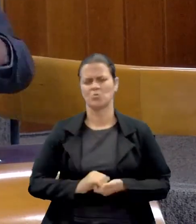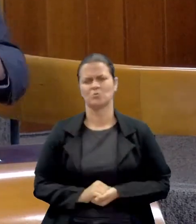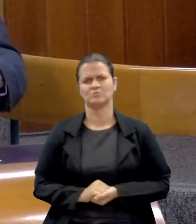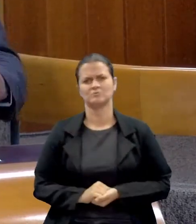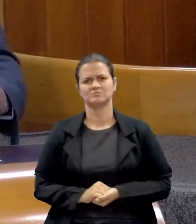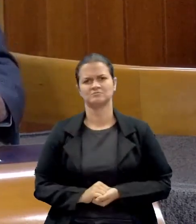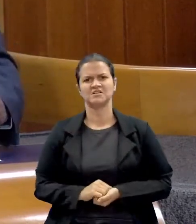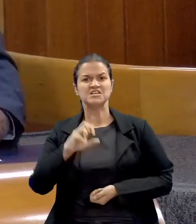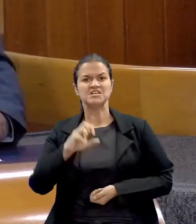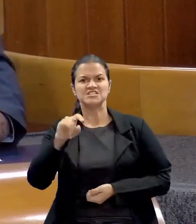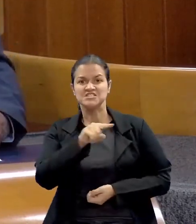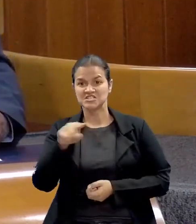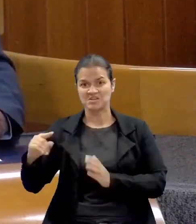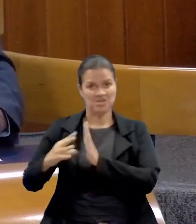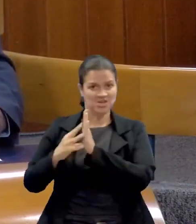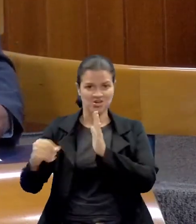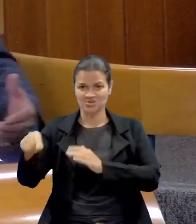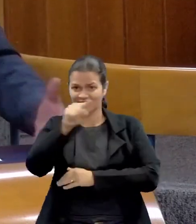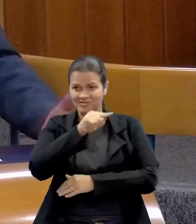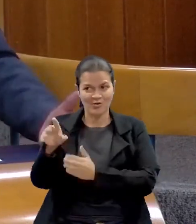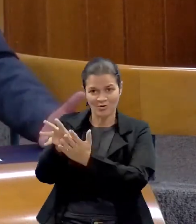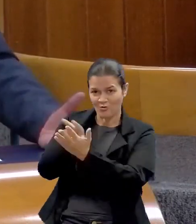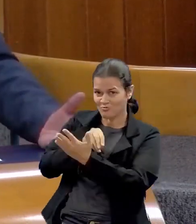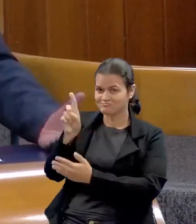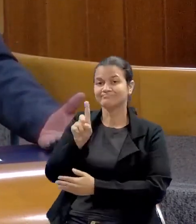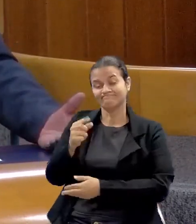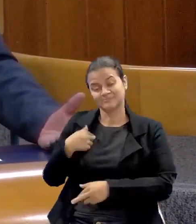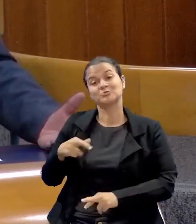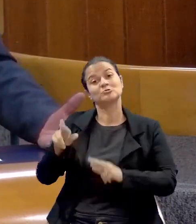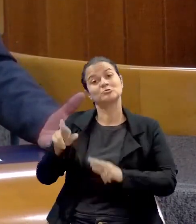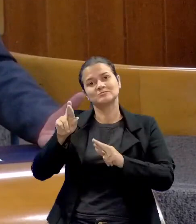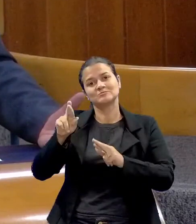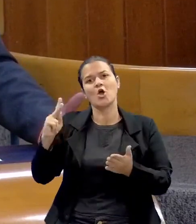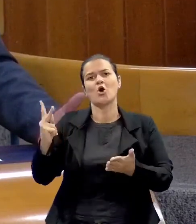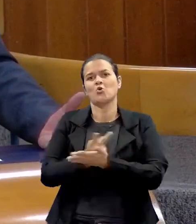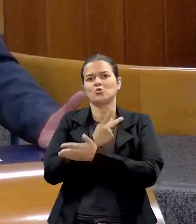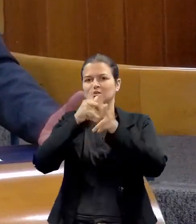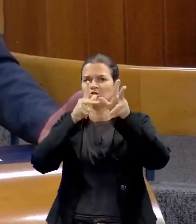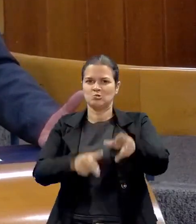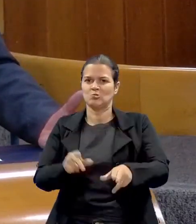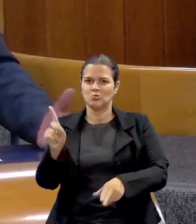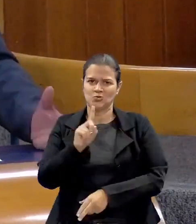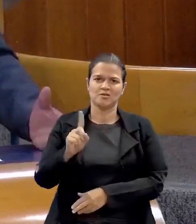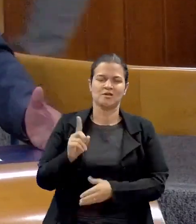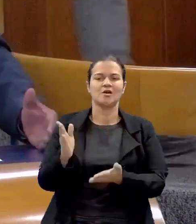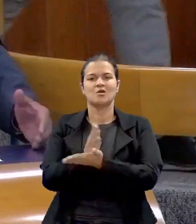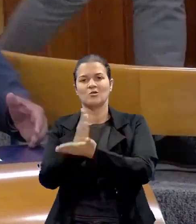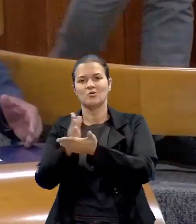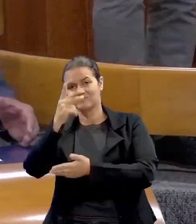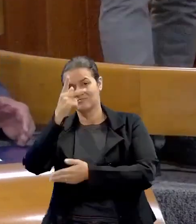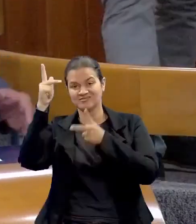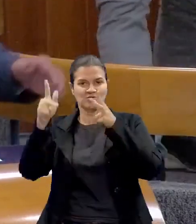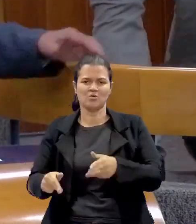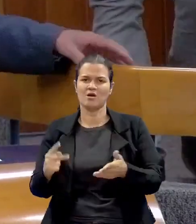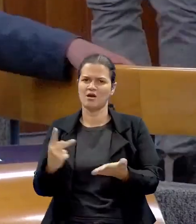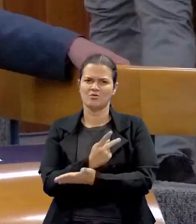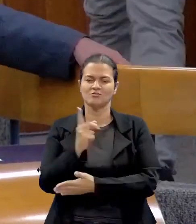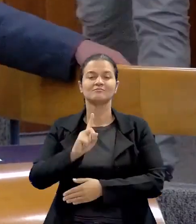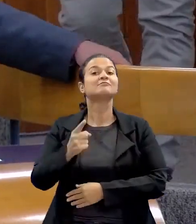Se esse exemplo do Flamengo não servir para vocês, espero que não aconteça com nenhum vereador ou com alguma vereadora. Aliás, ao seu